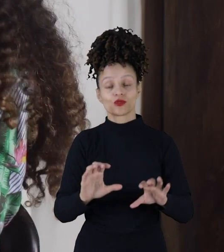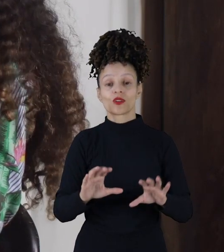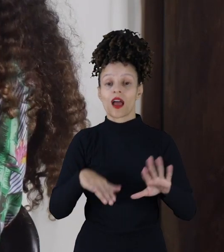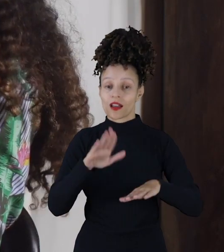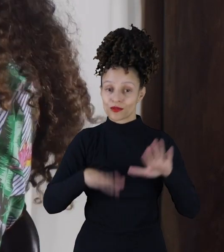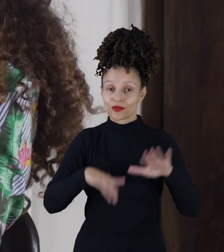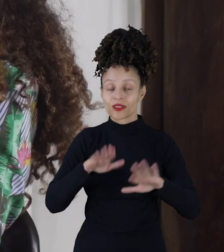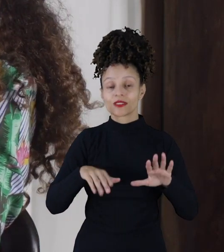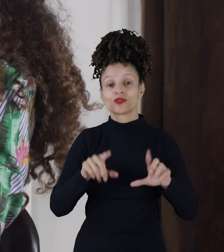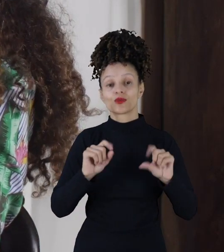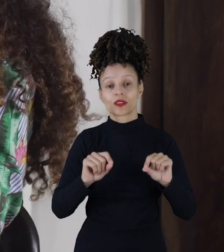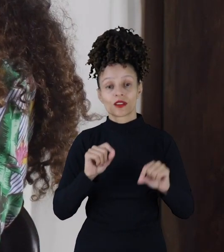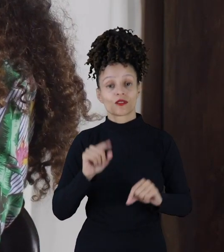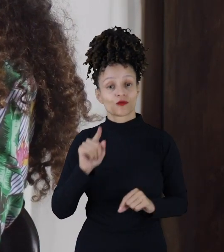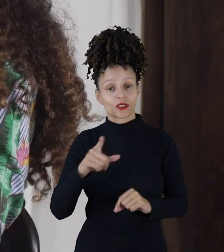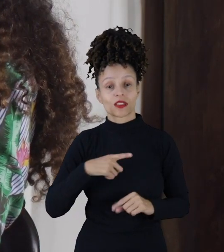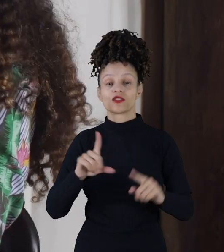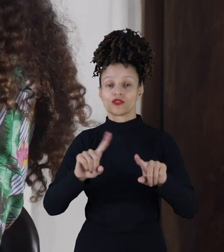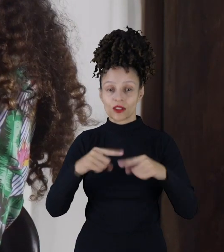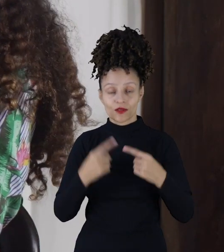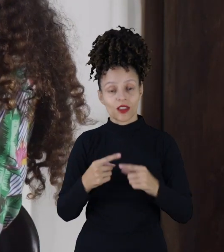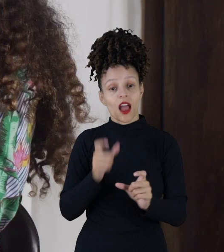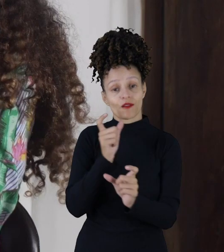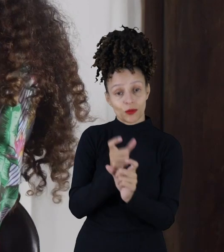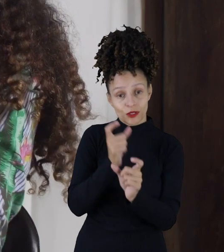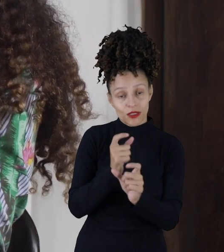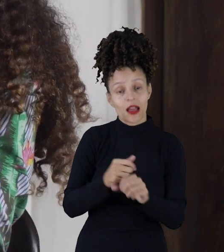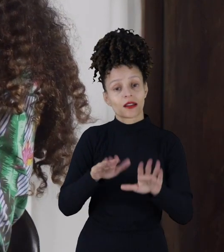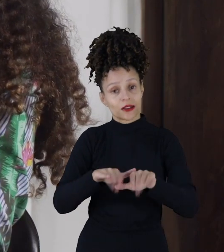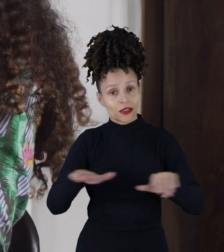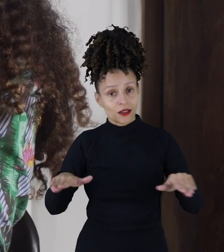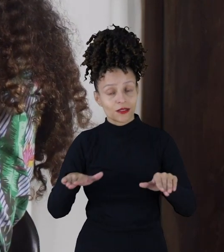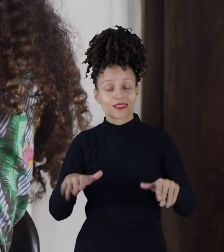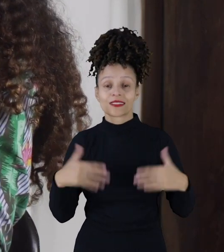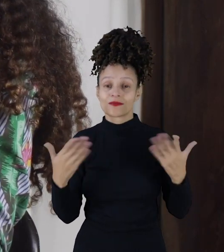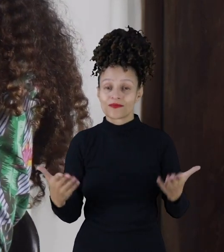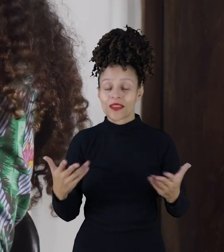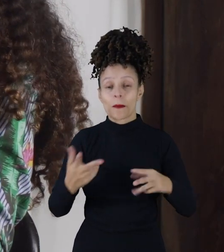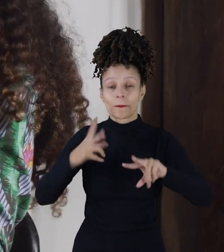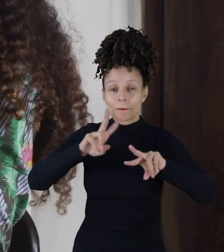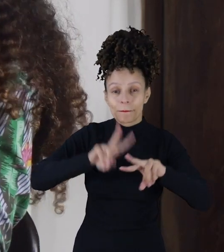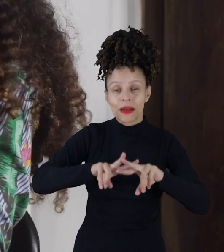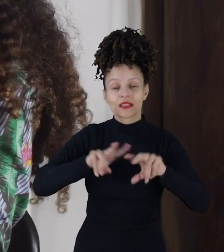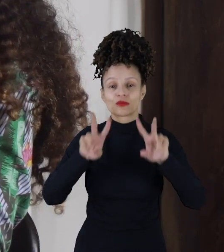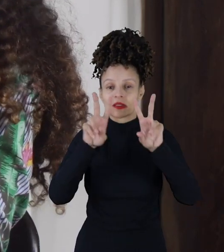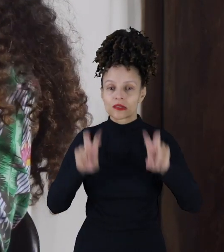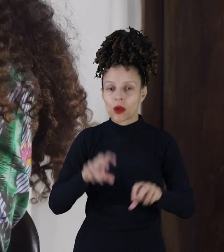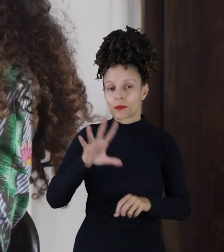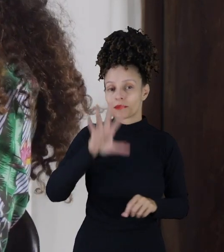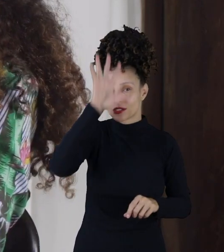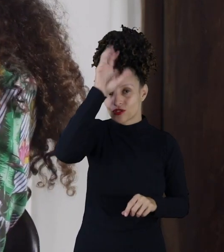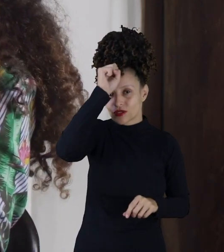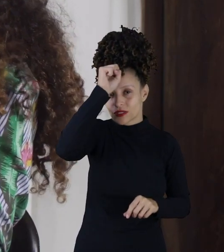isso, que muitas vezes, quando você tem o desafio de alfabetizar uma criança, ficar preso nessa questão